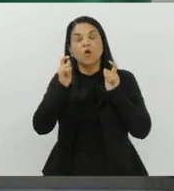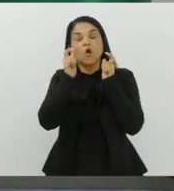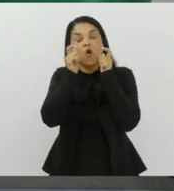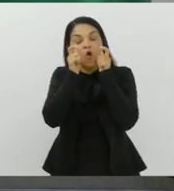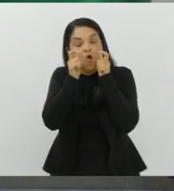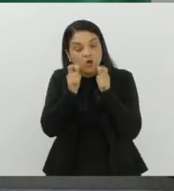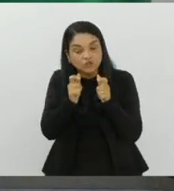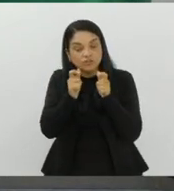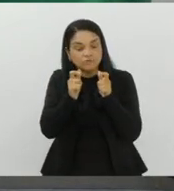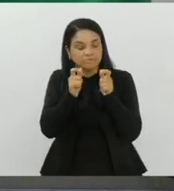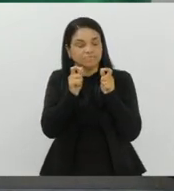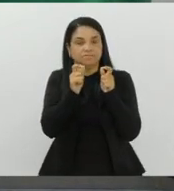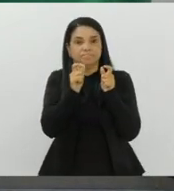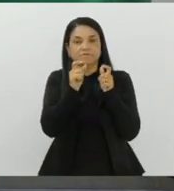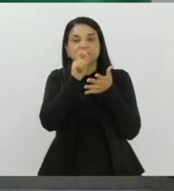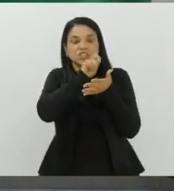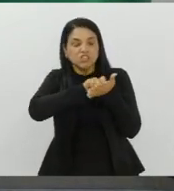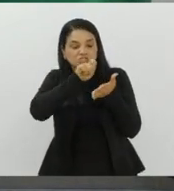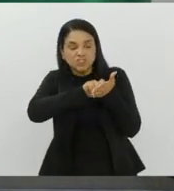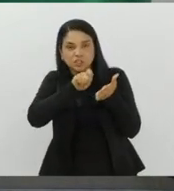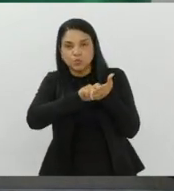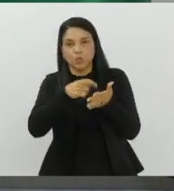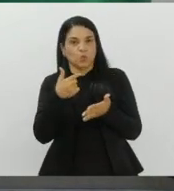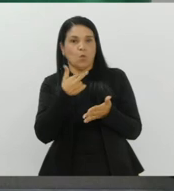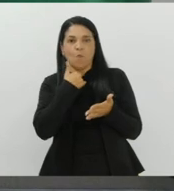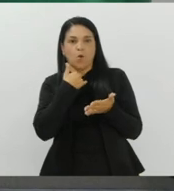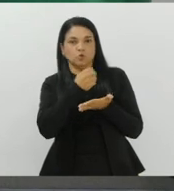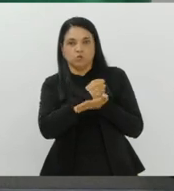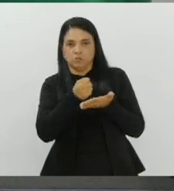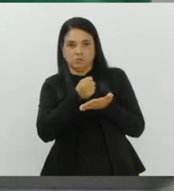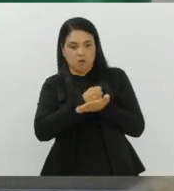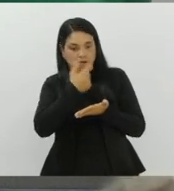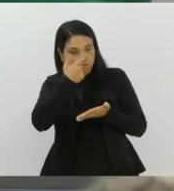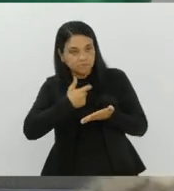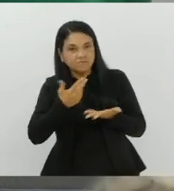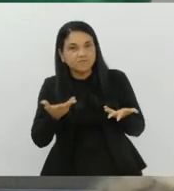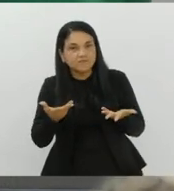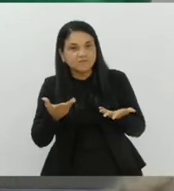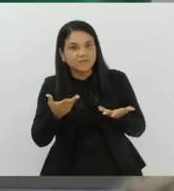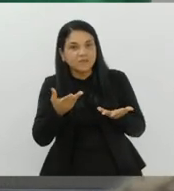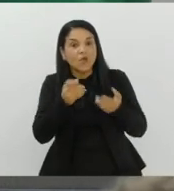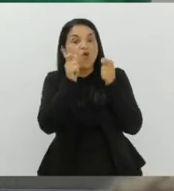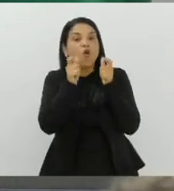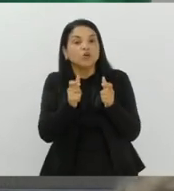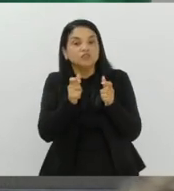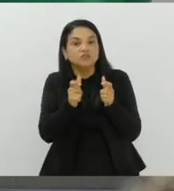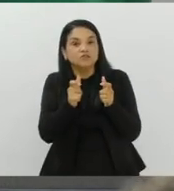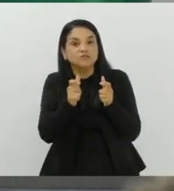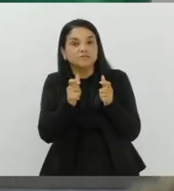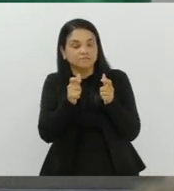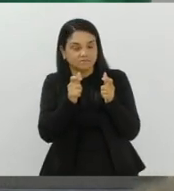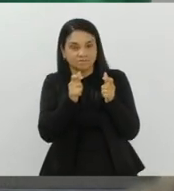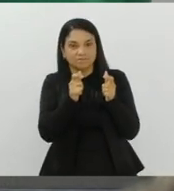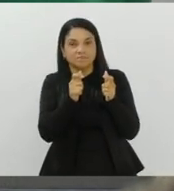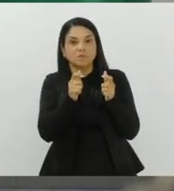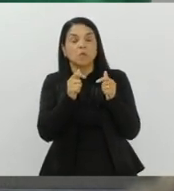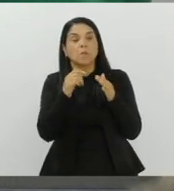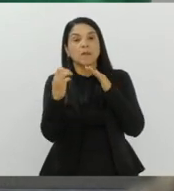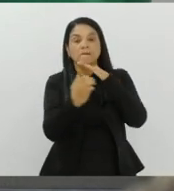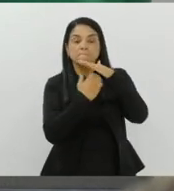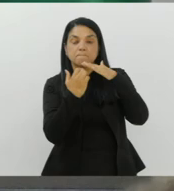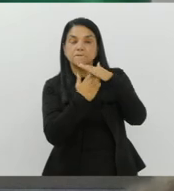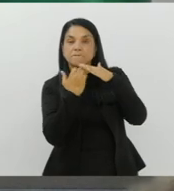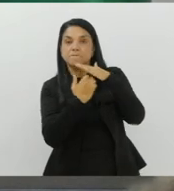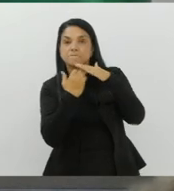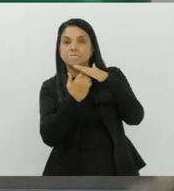Onde está escrito que eu não posso contratar? O senhor acabou de falar que eu estou... Onde está escrito que eu não posso contratar uma empresa que pode ser uma empresa isenta,